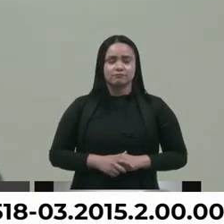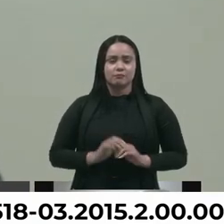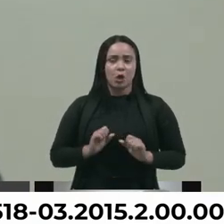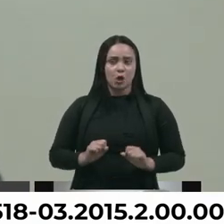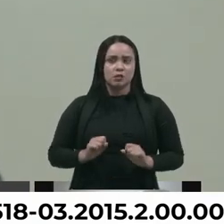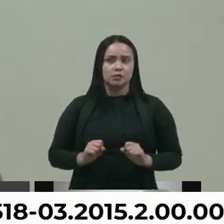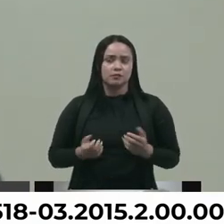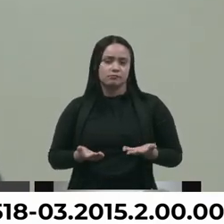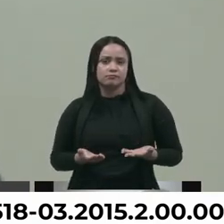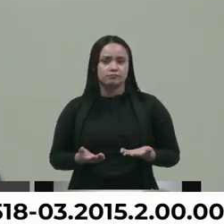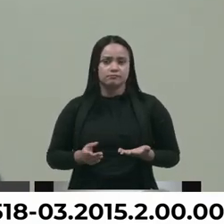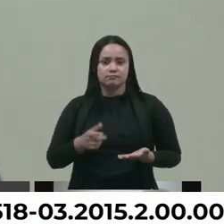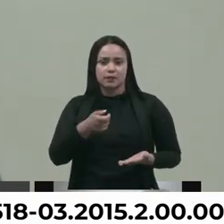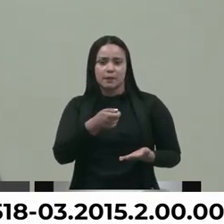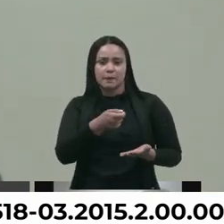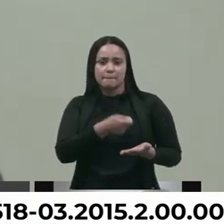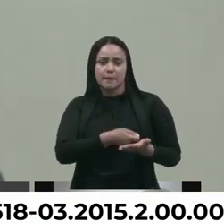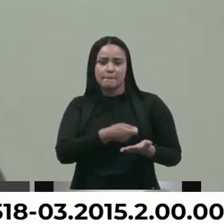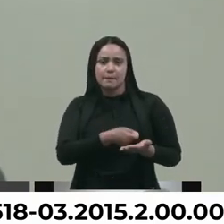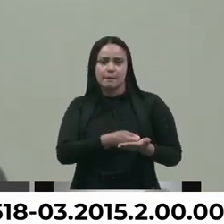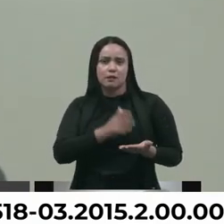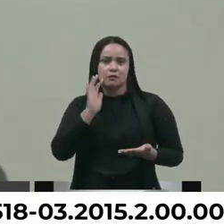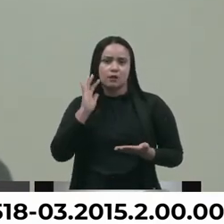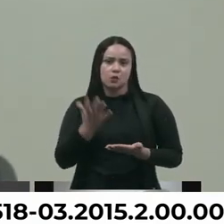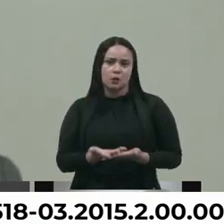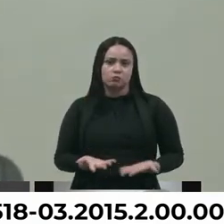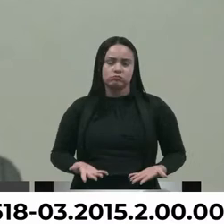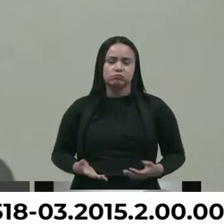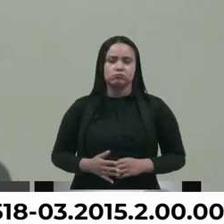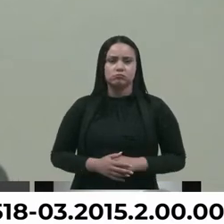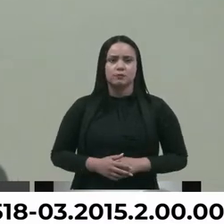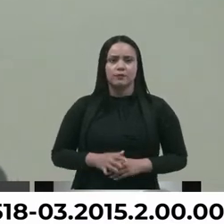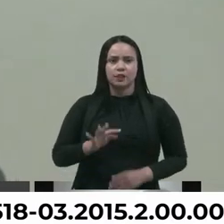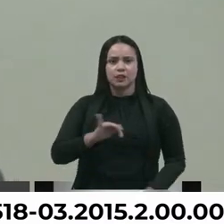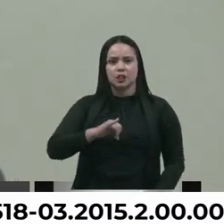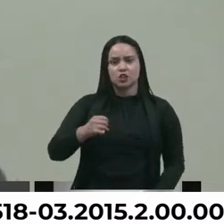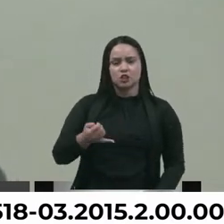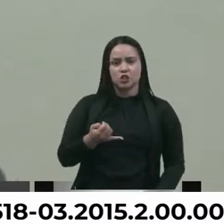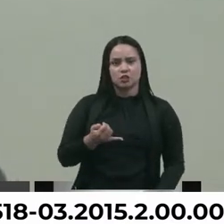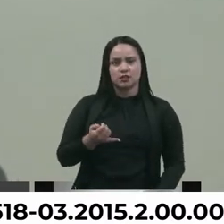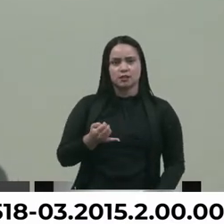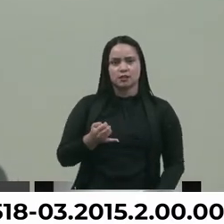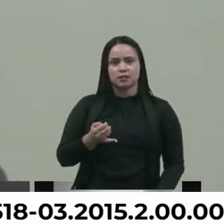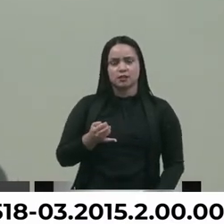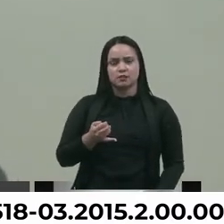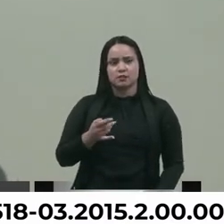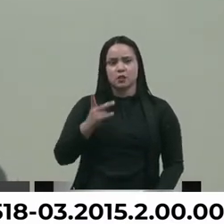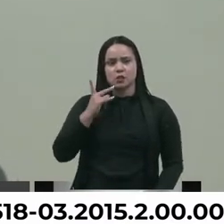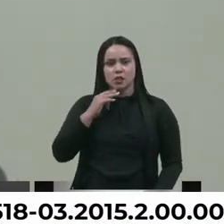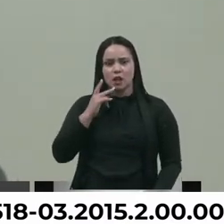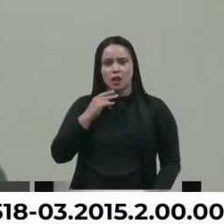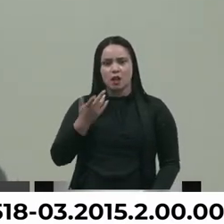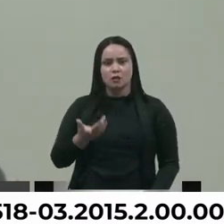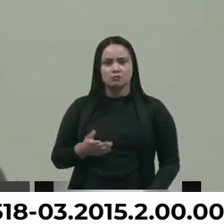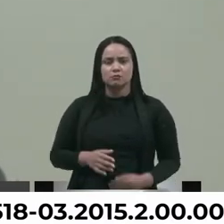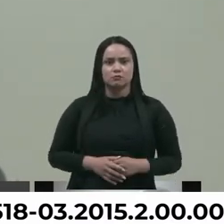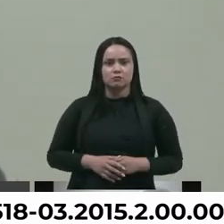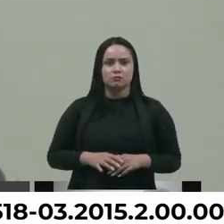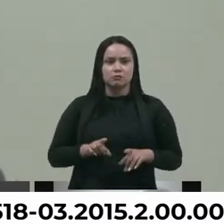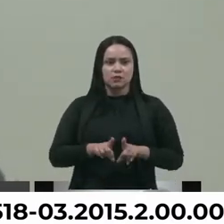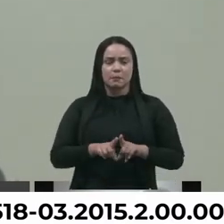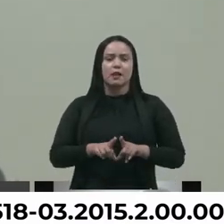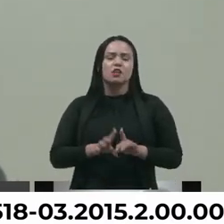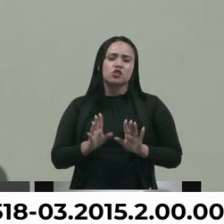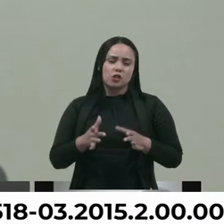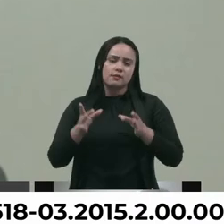possa macular a decisão do TJ do Ceará. E, como bem